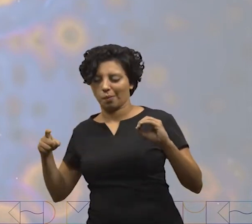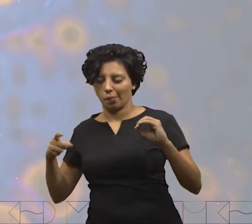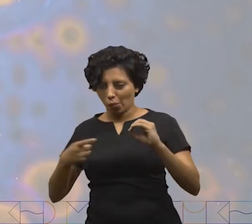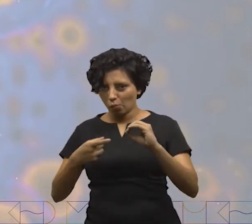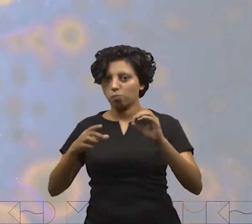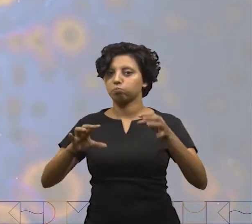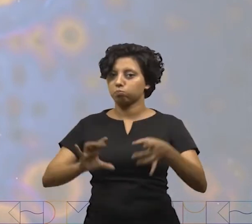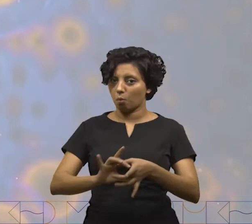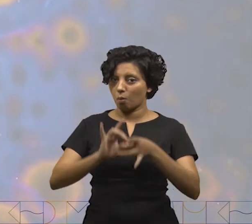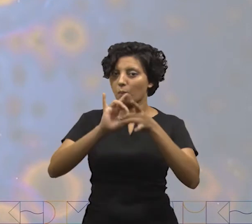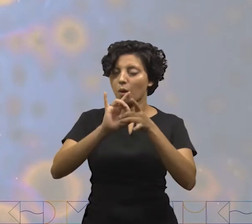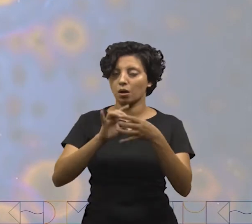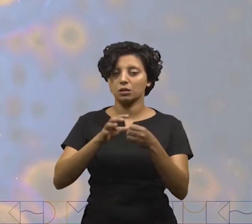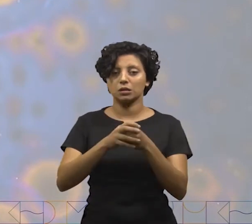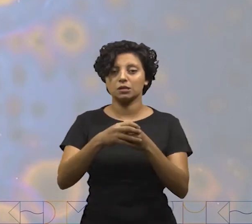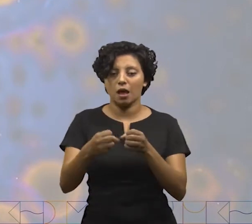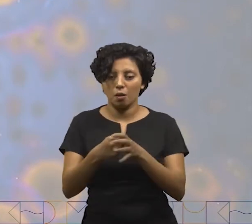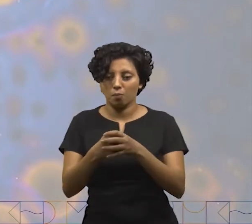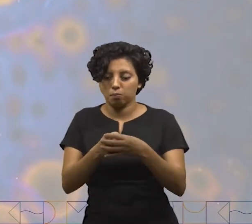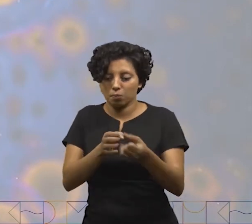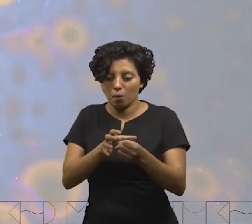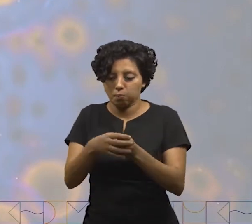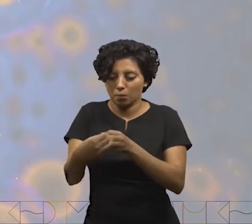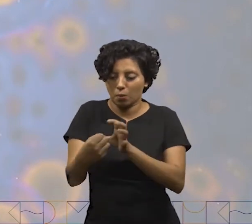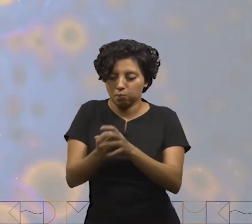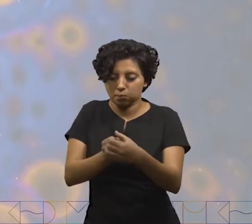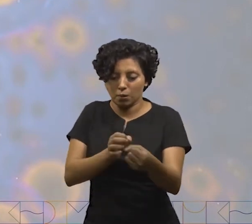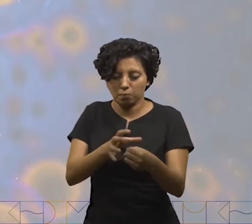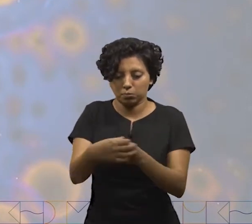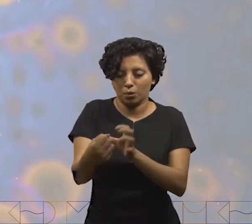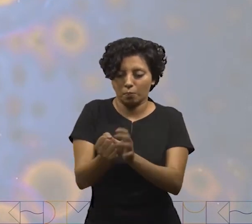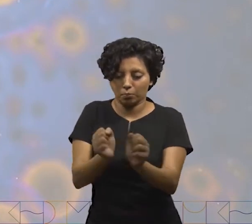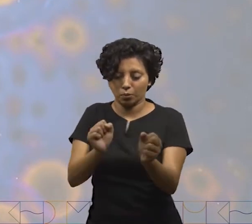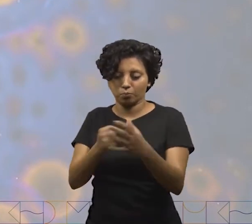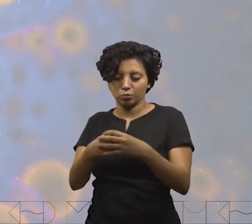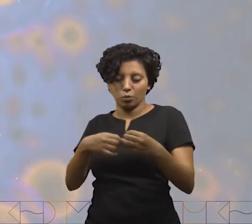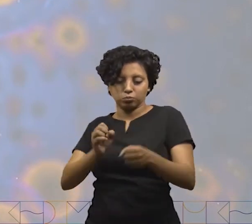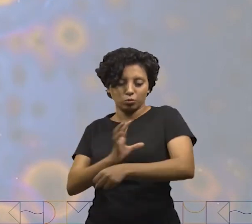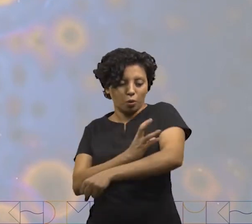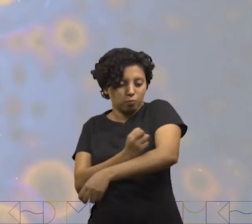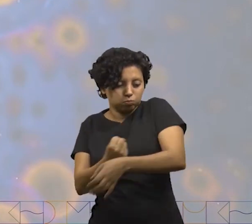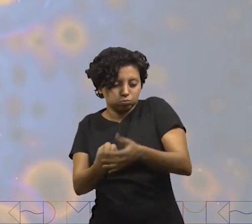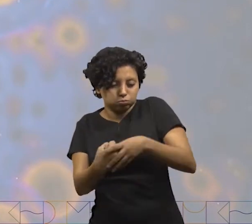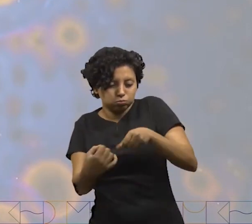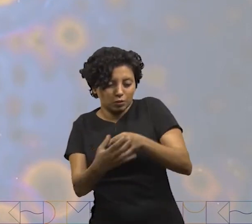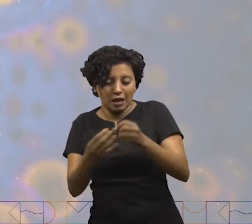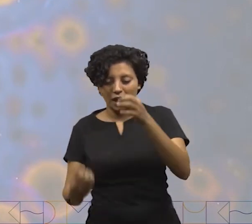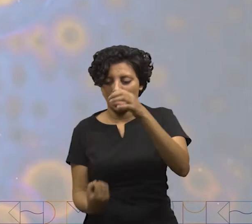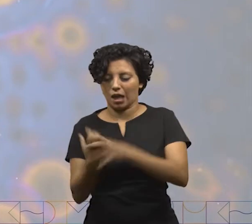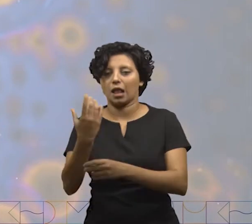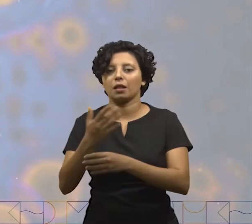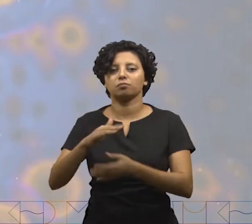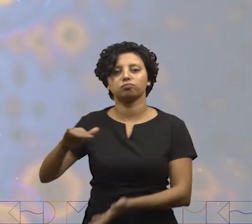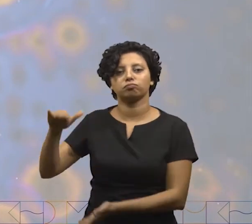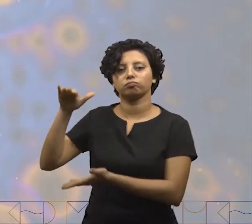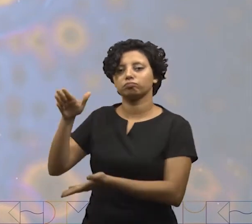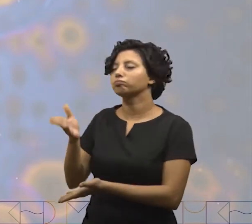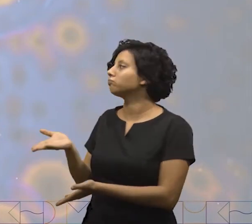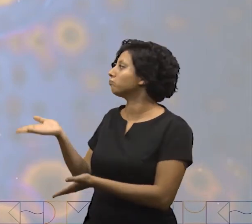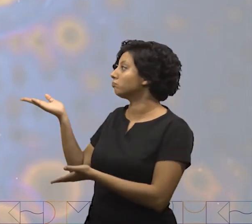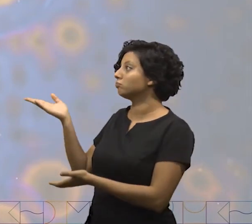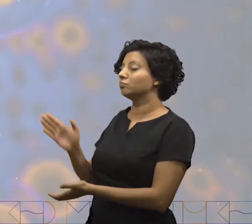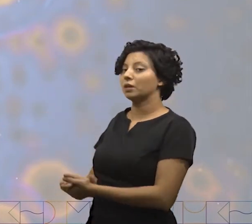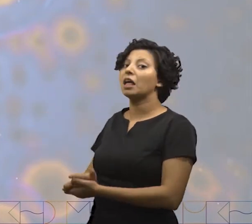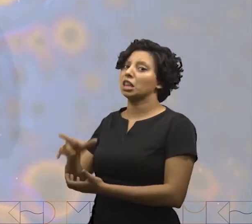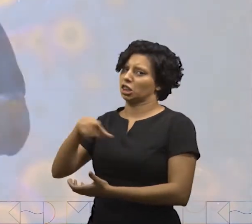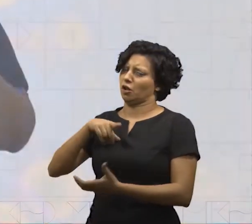e masculino, se multiplica até formar um bebezinho. Nesse momento, o bebezinho terá